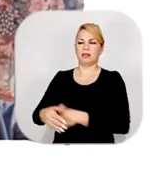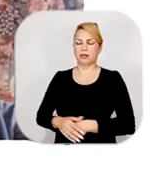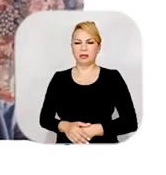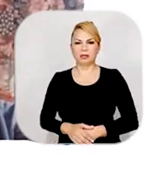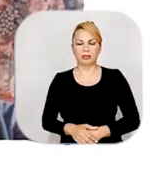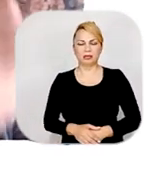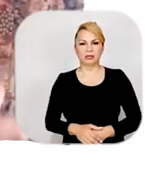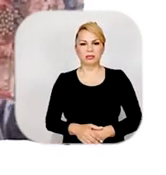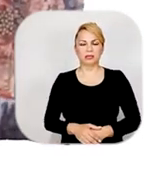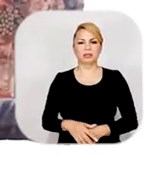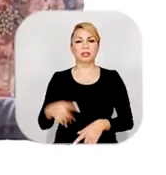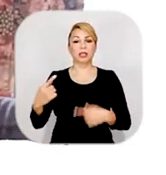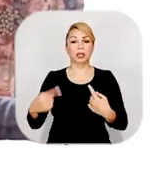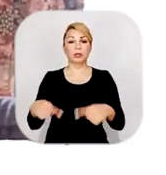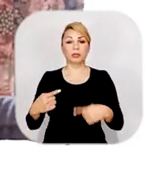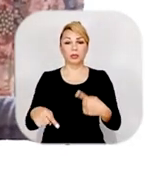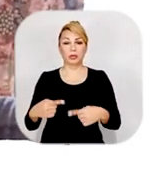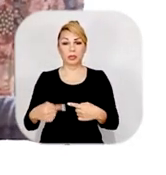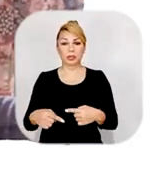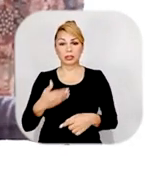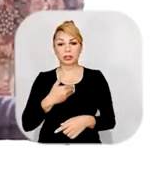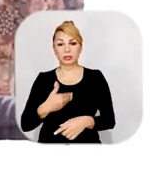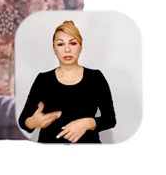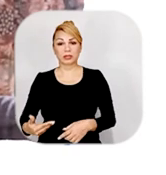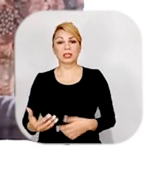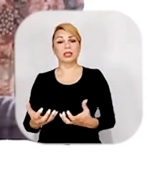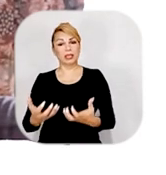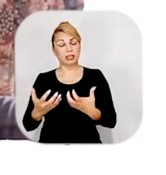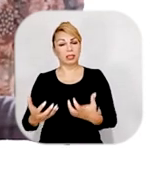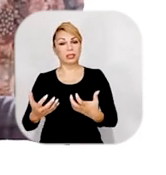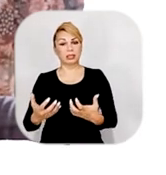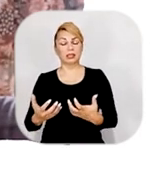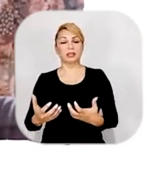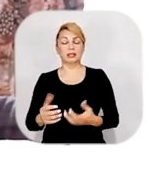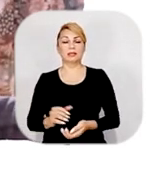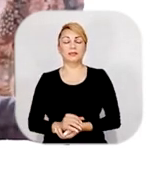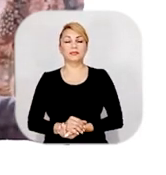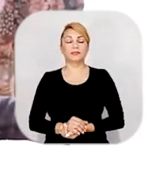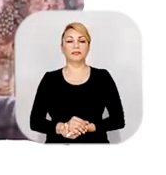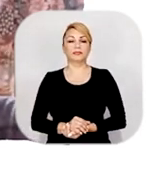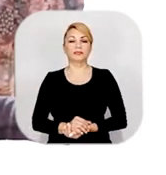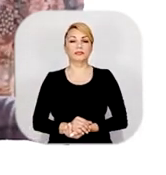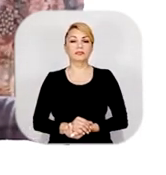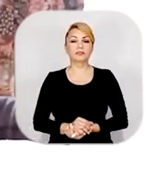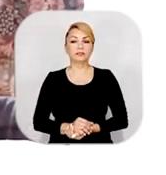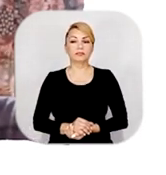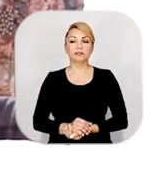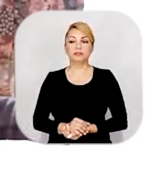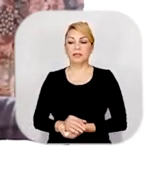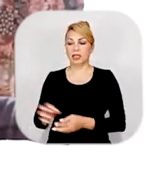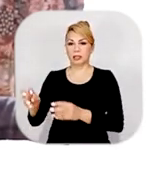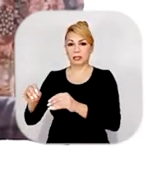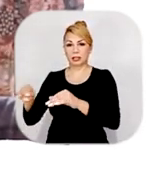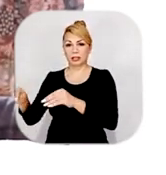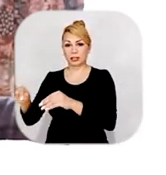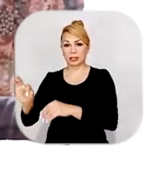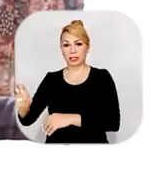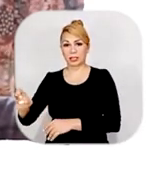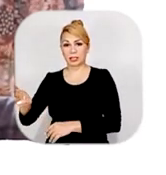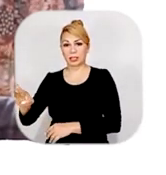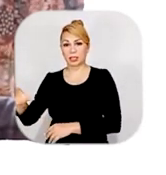por políticas públicas que querem até desfazer desses territórios, né?